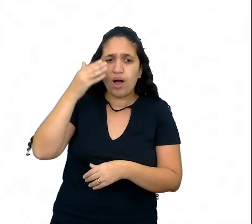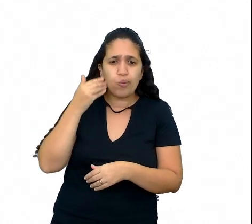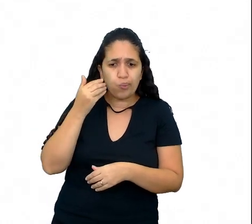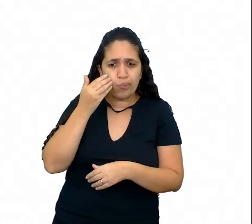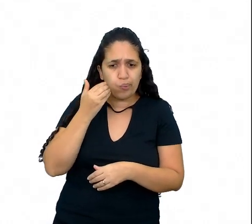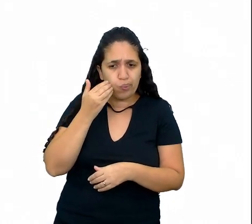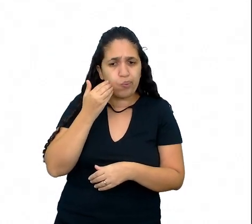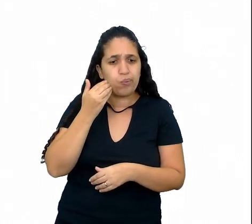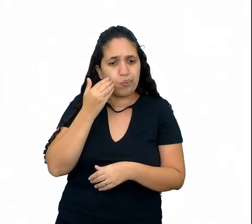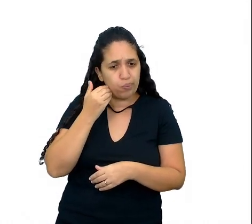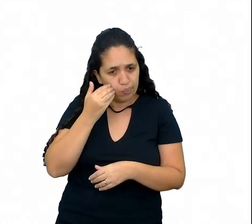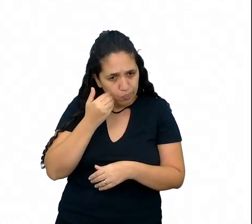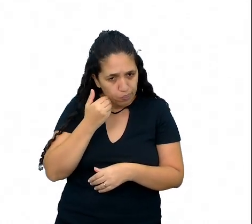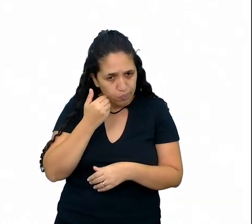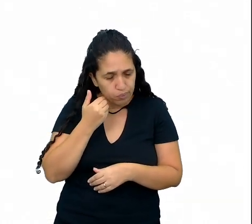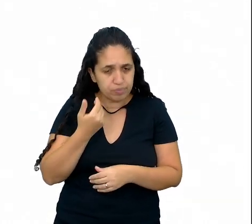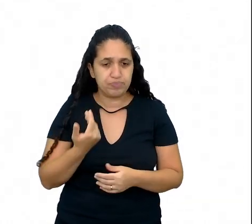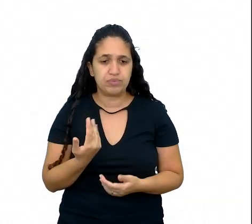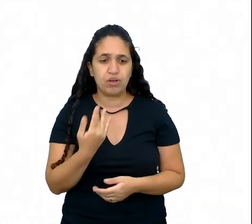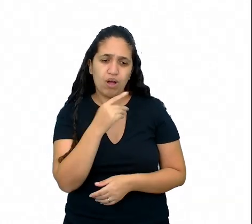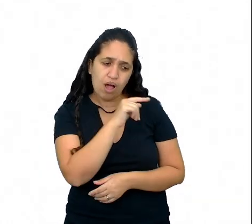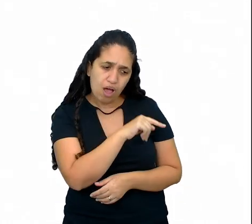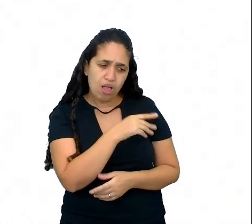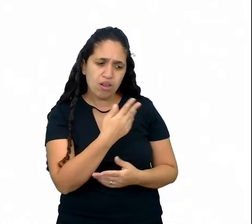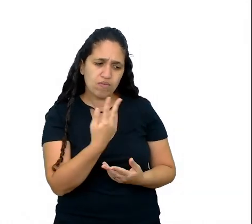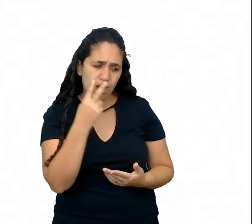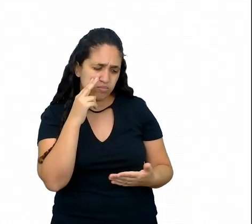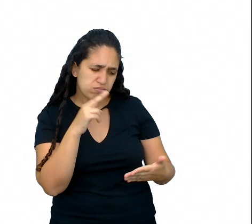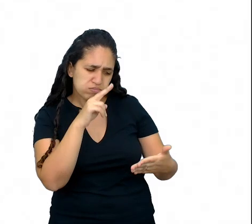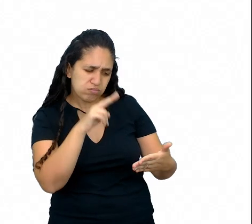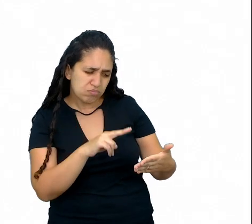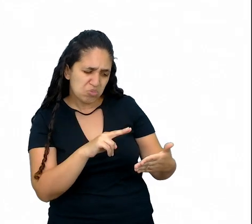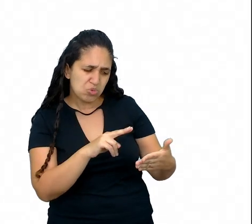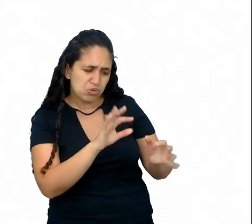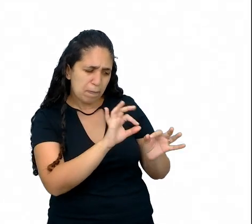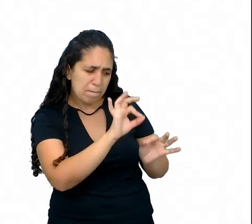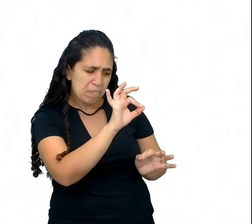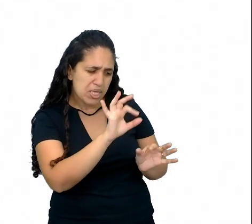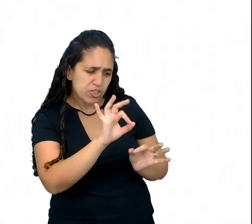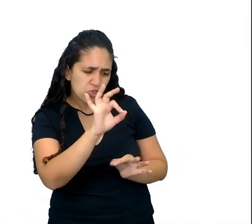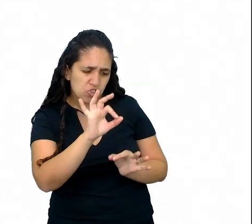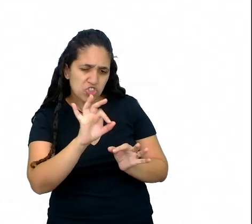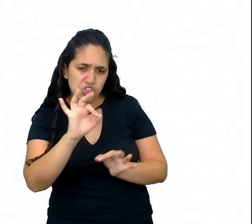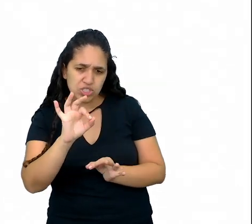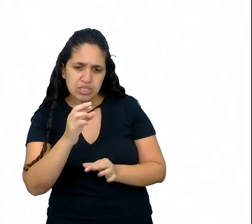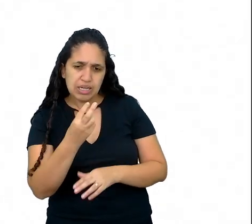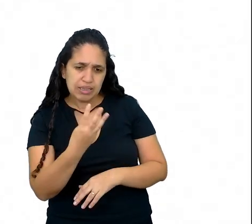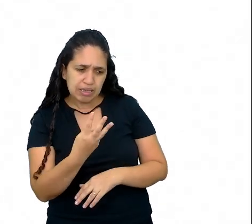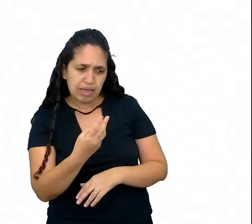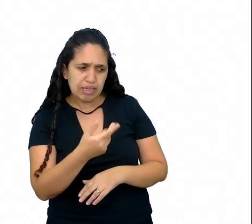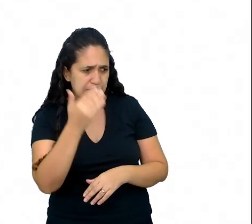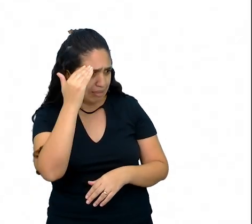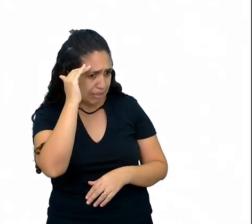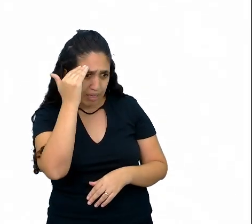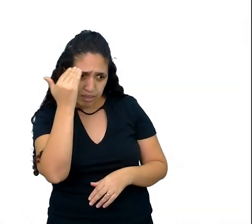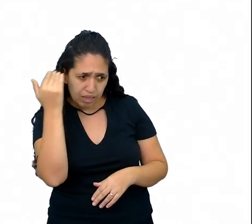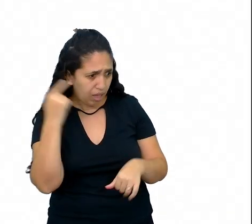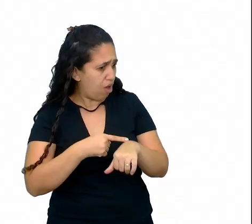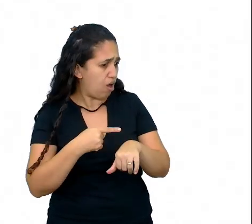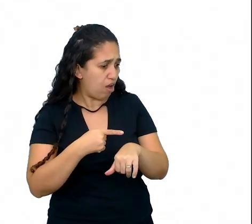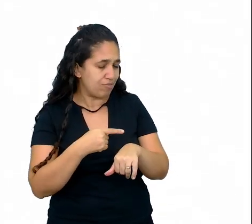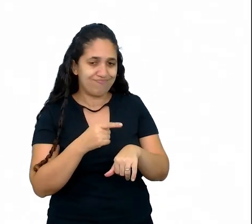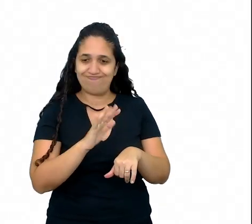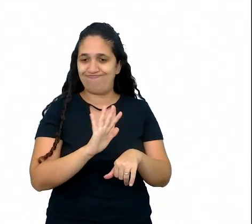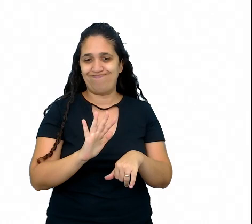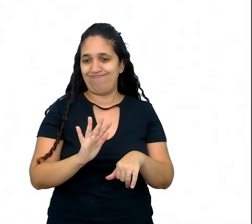não vai, né? Olhando ali 3 medidas do triângulo, ele já vai entender que a